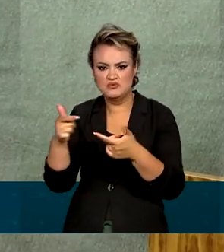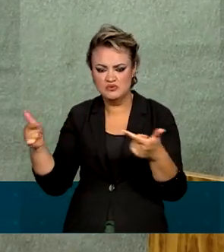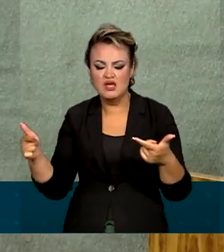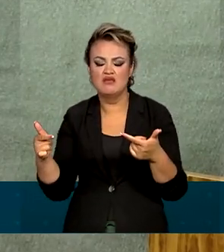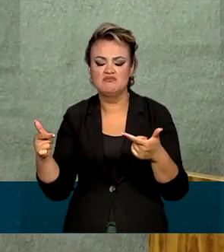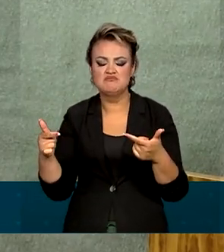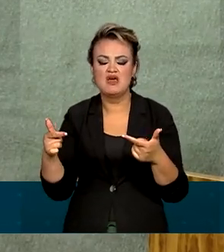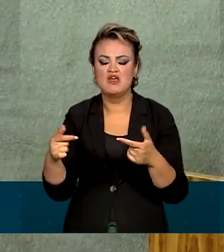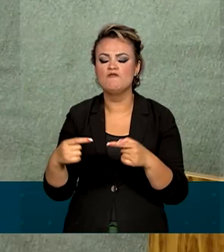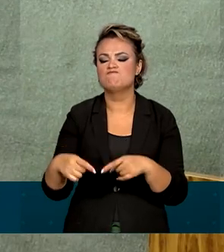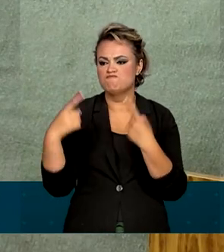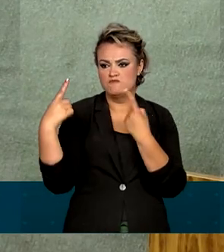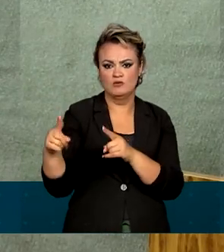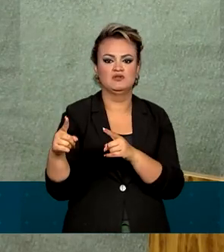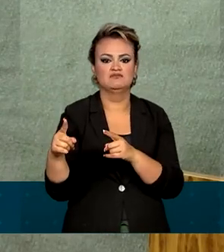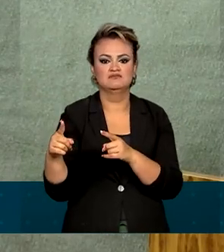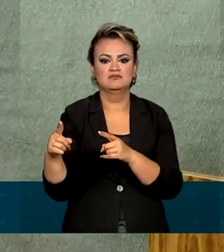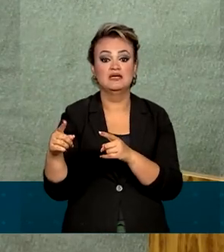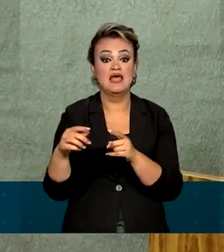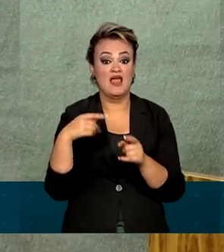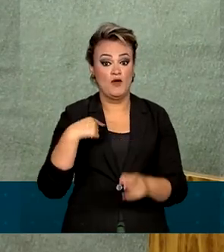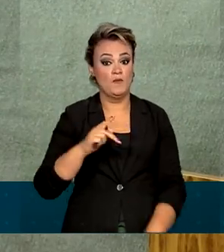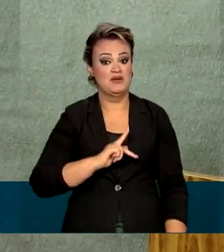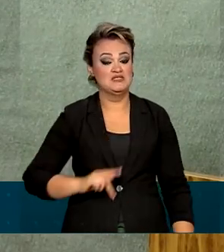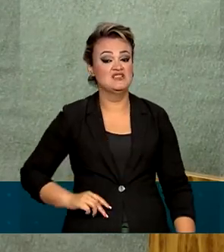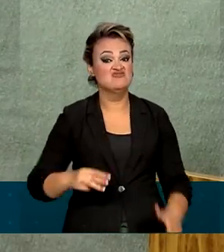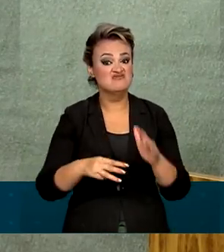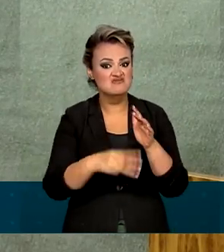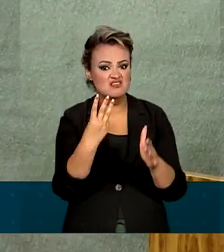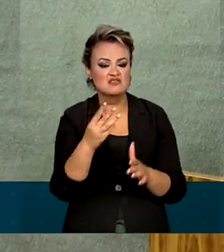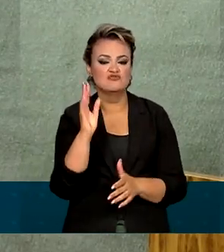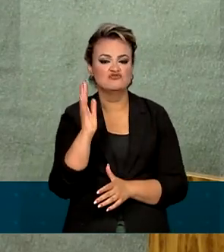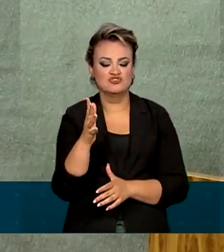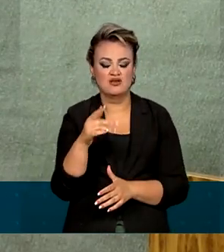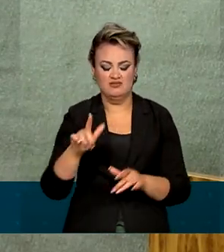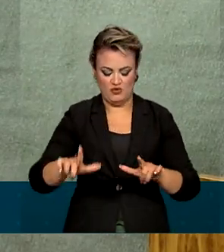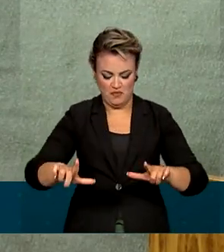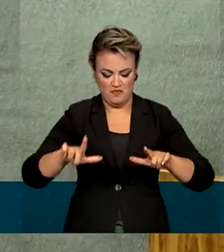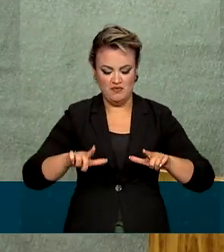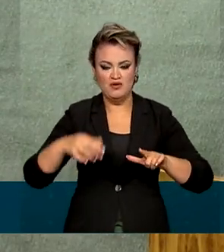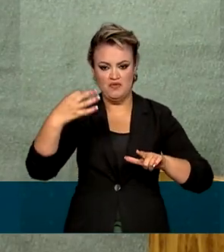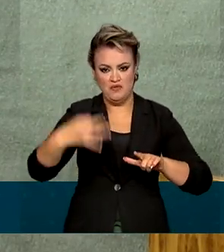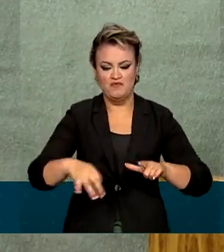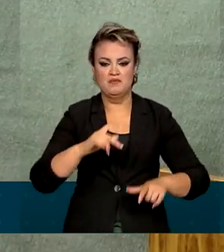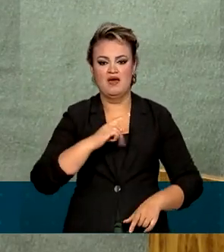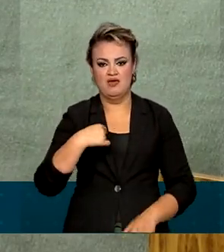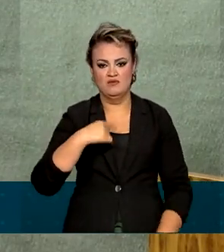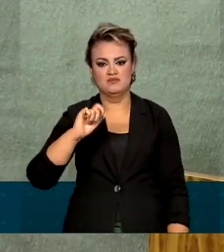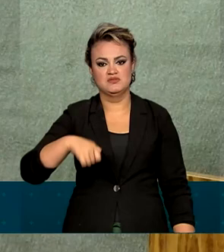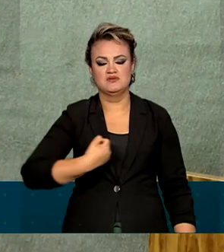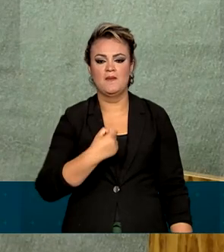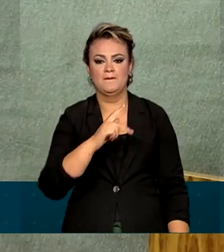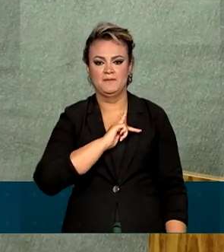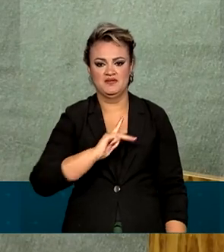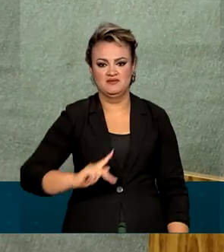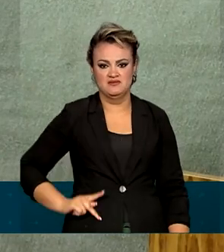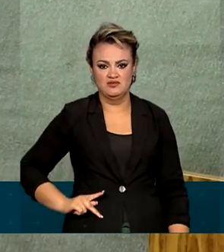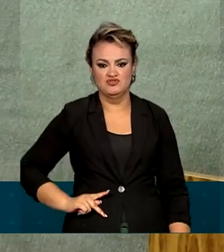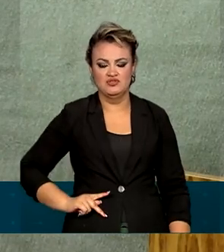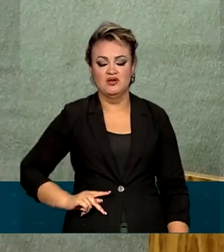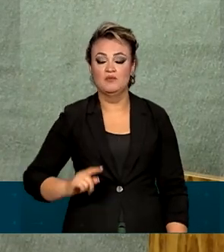recebo pela terceira vez o diploma de presidente eleito do Brasil em nome da